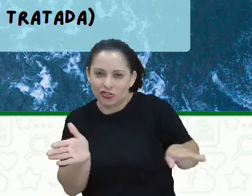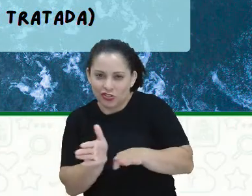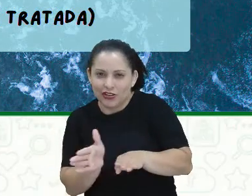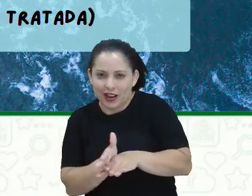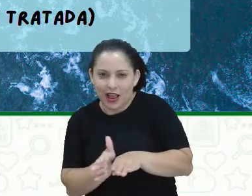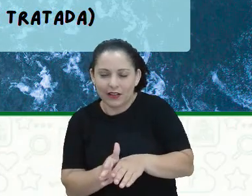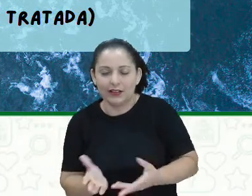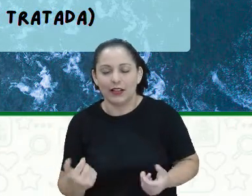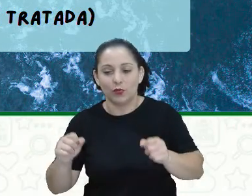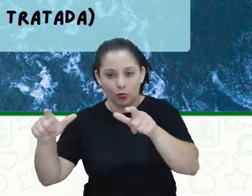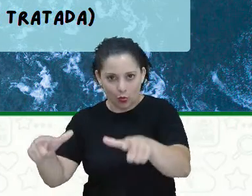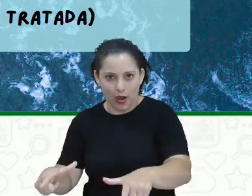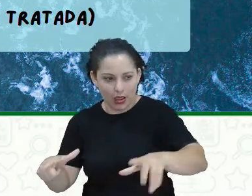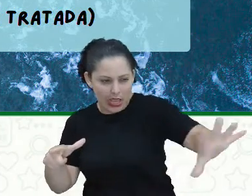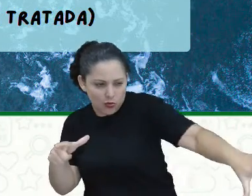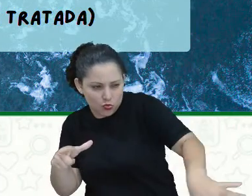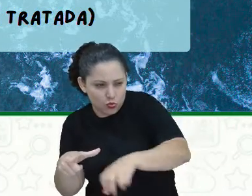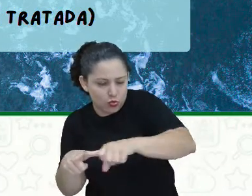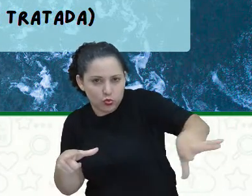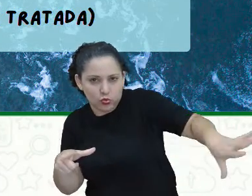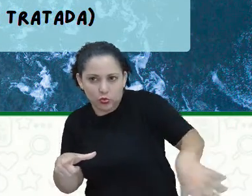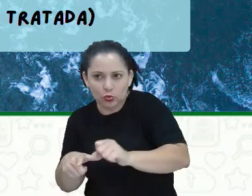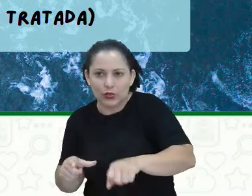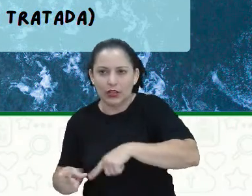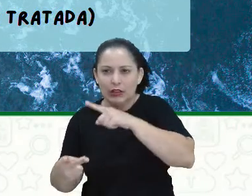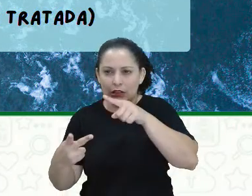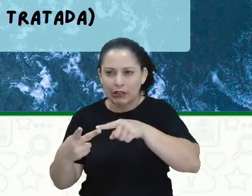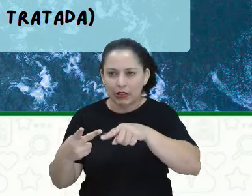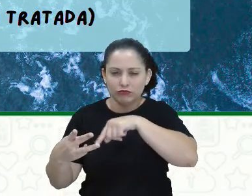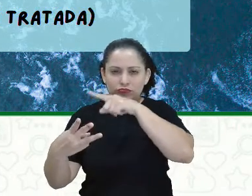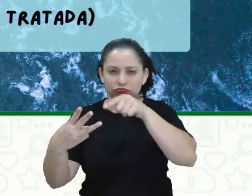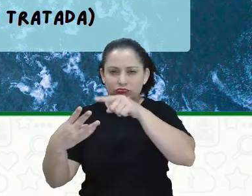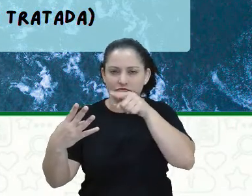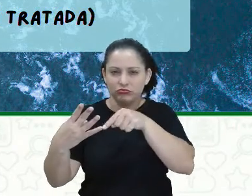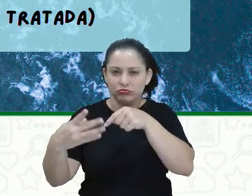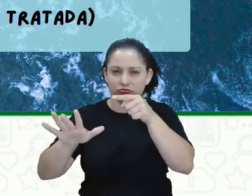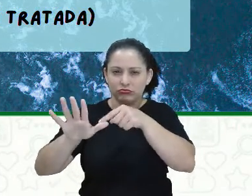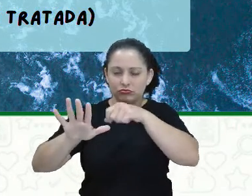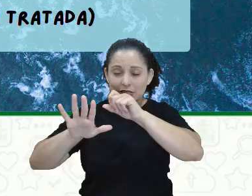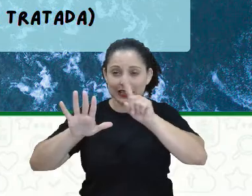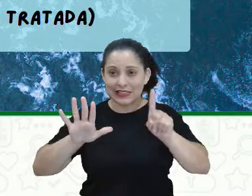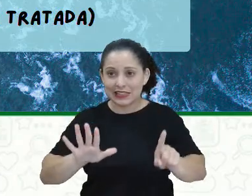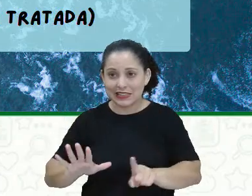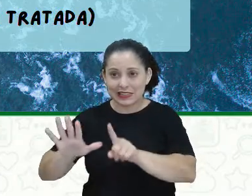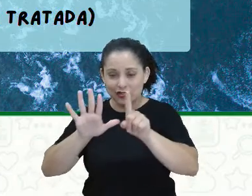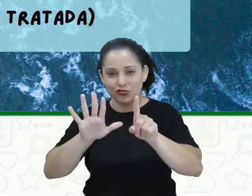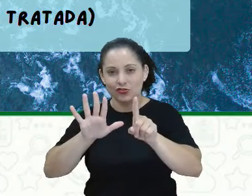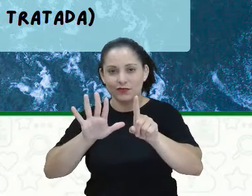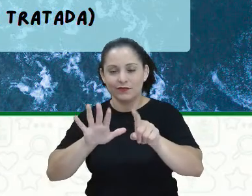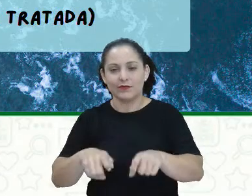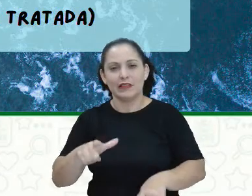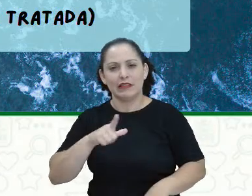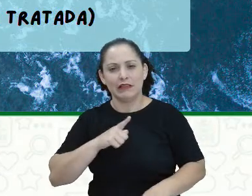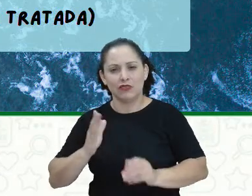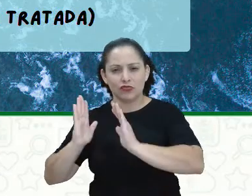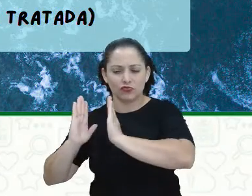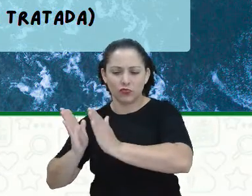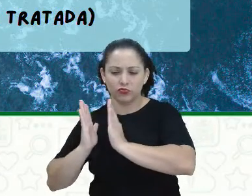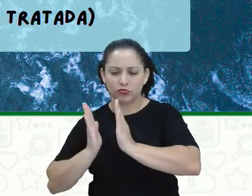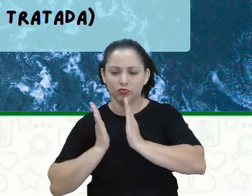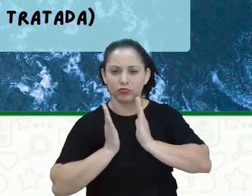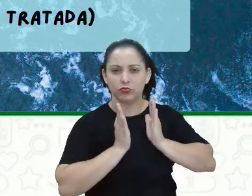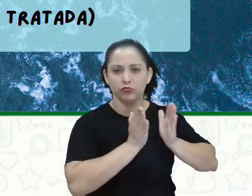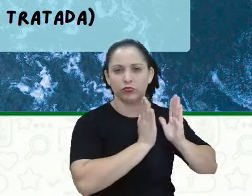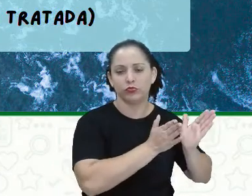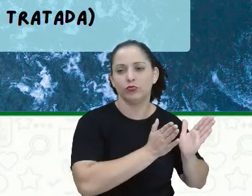estação, floculação, decantação, filtração, cloração e o reservatório, que é a